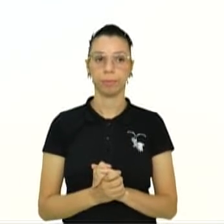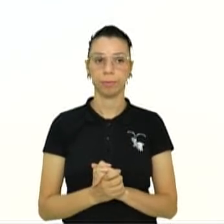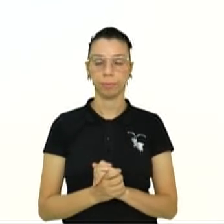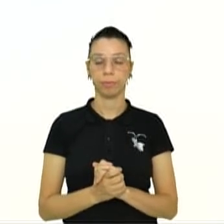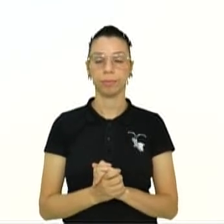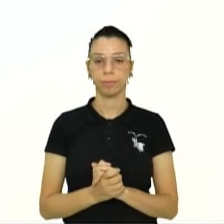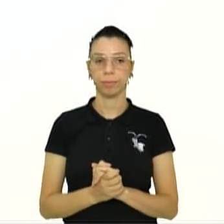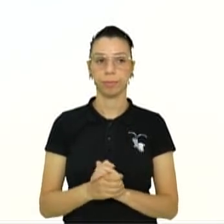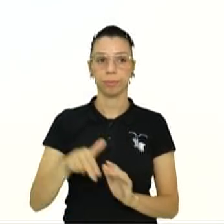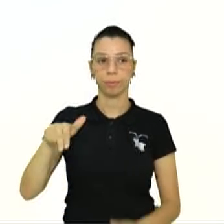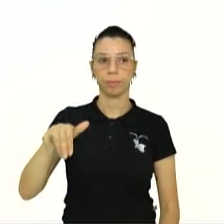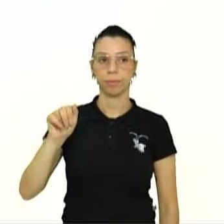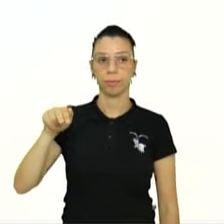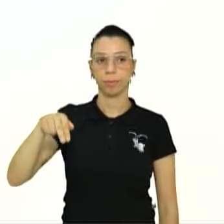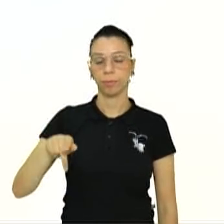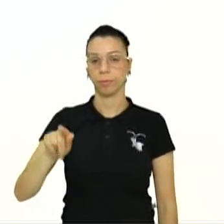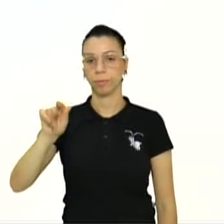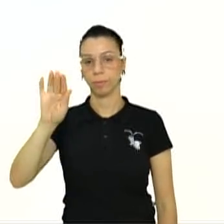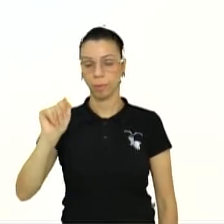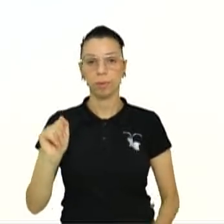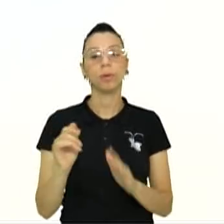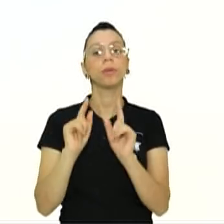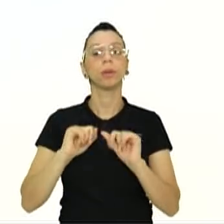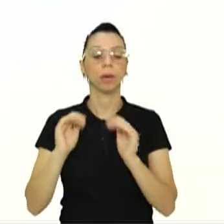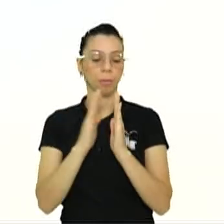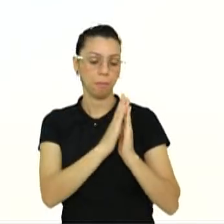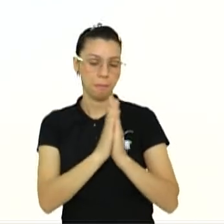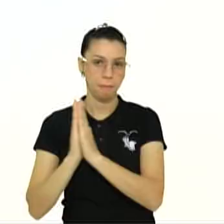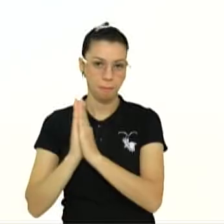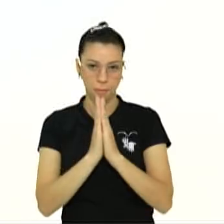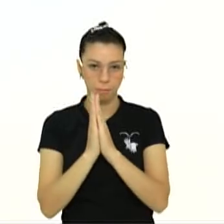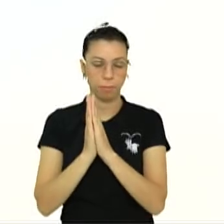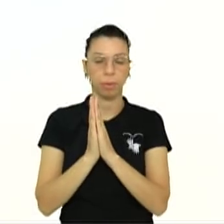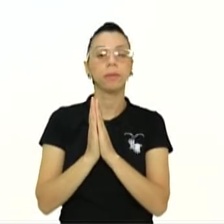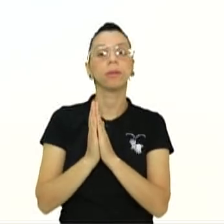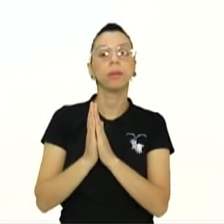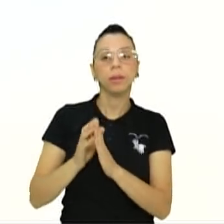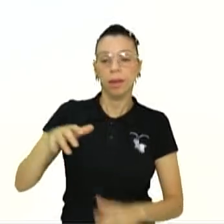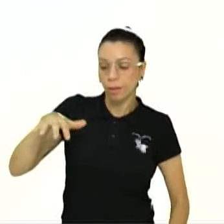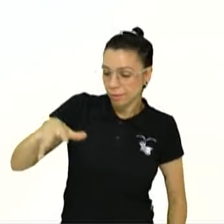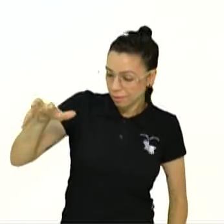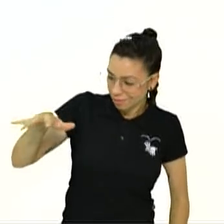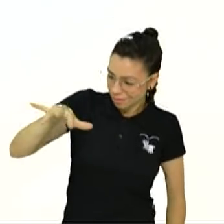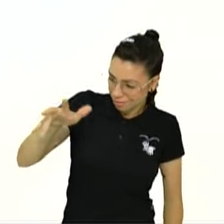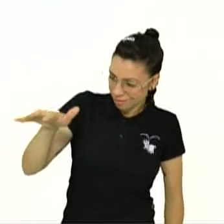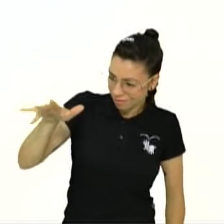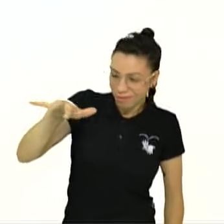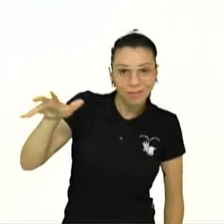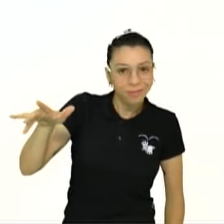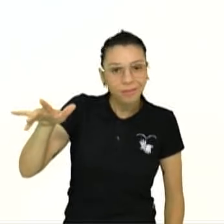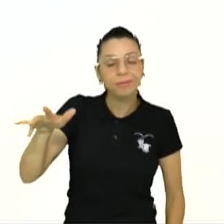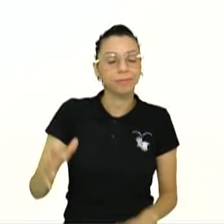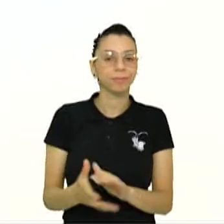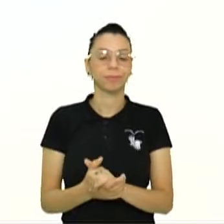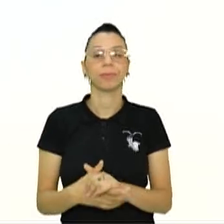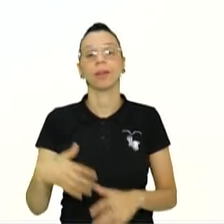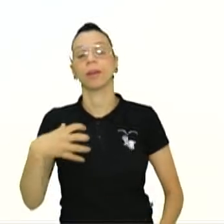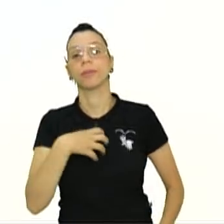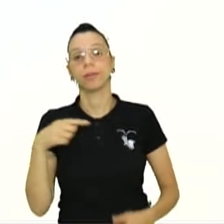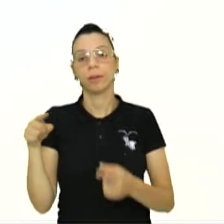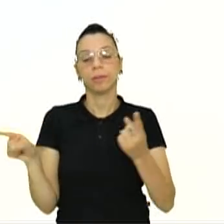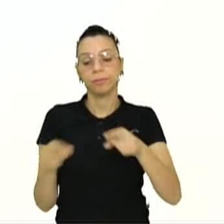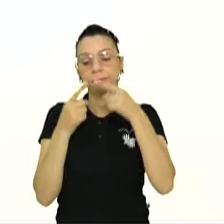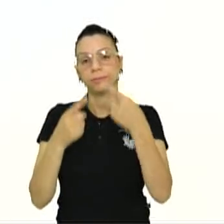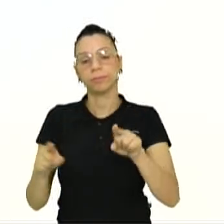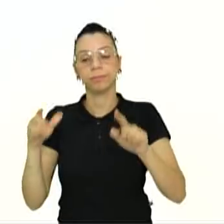Ninjo-jori, ninjo é o boneco, que é a forma de marionetes. Jori, estilo de canto